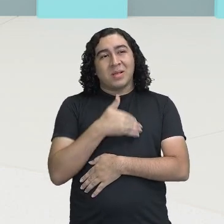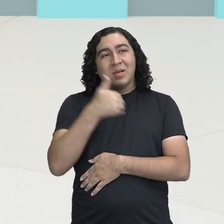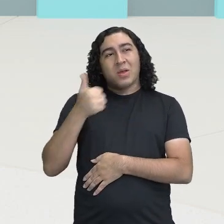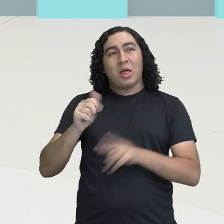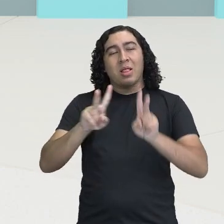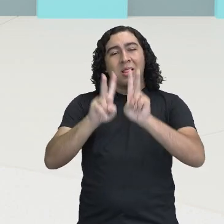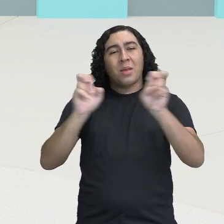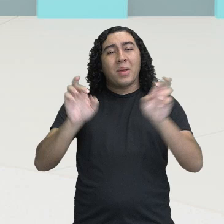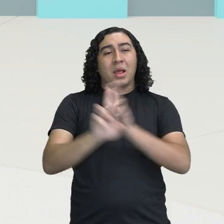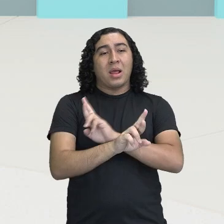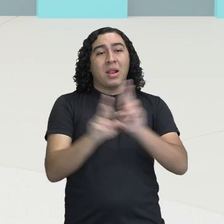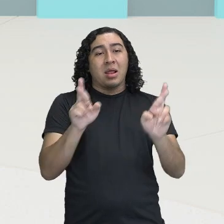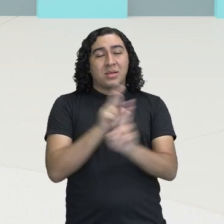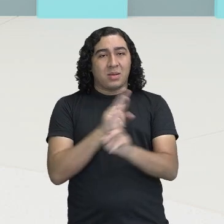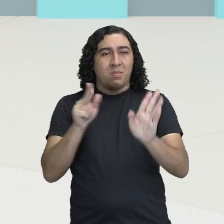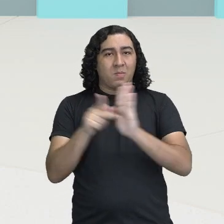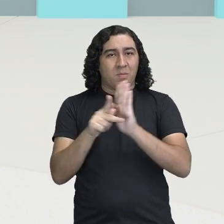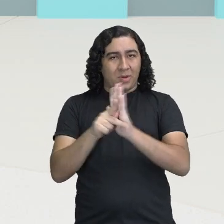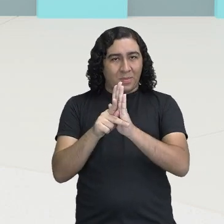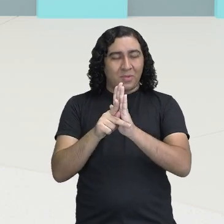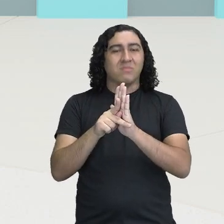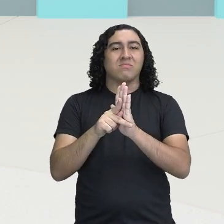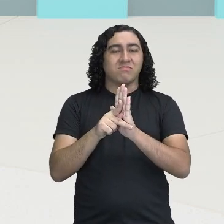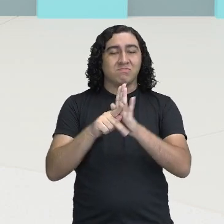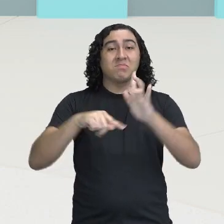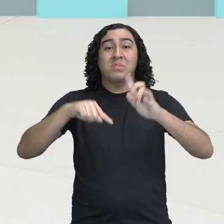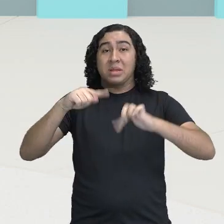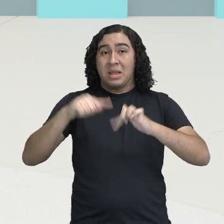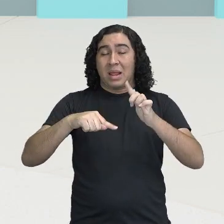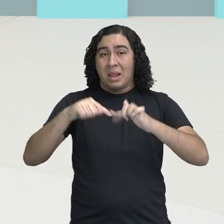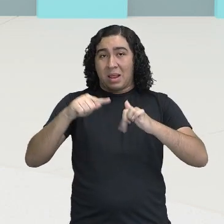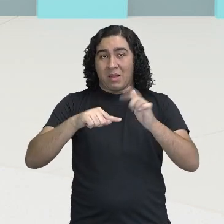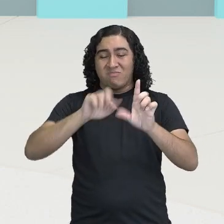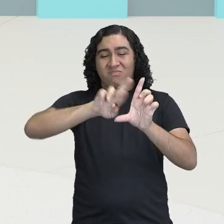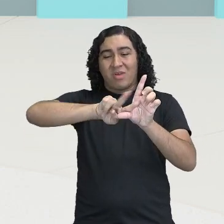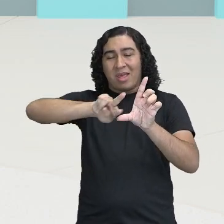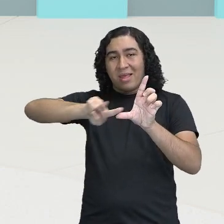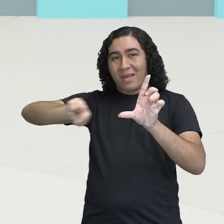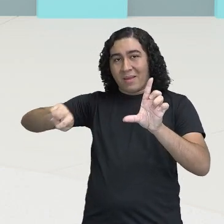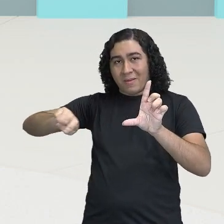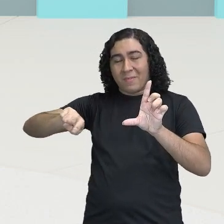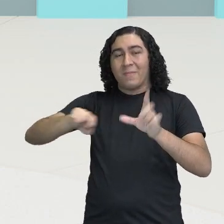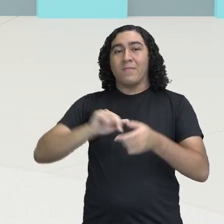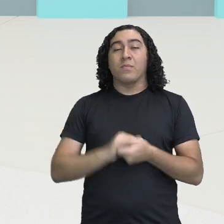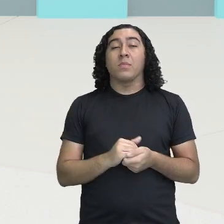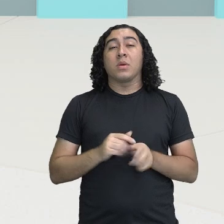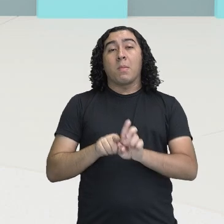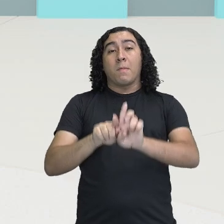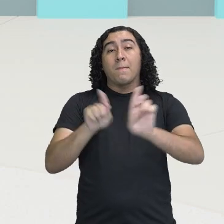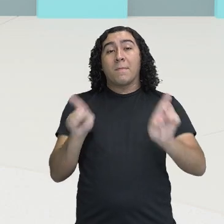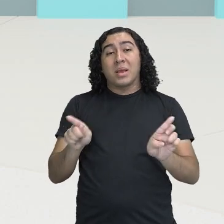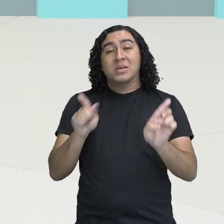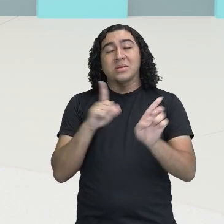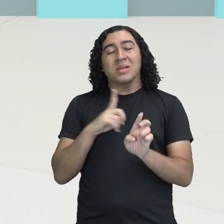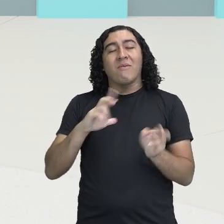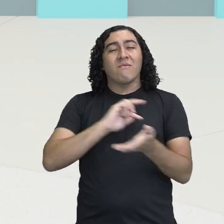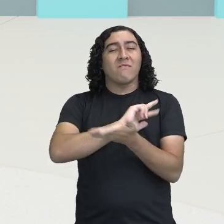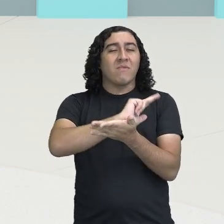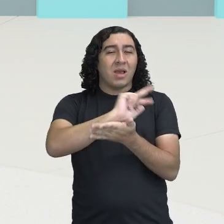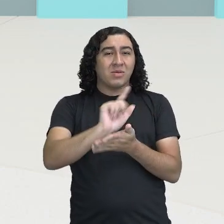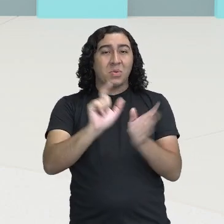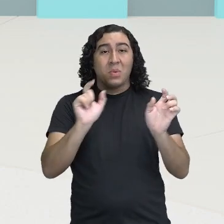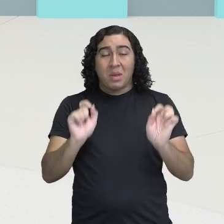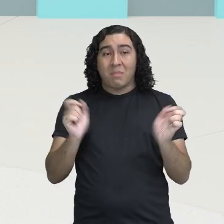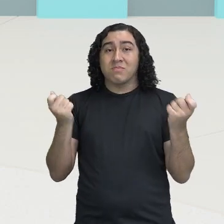relação a mídias e ferramentas digitais. Porém, para falar disso, temos aí uma vasta gama